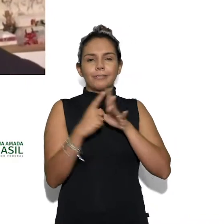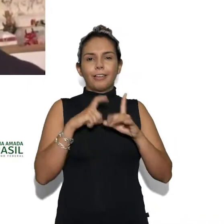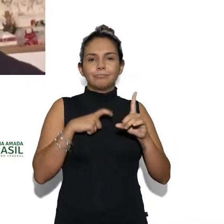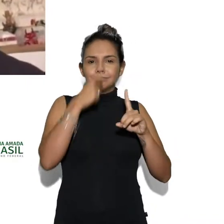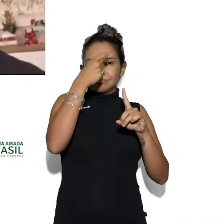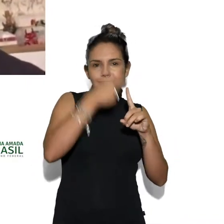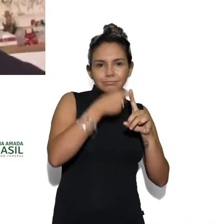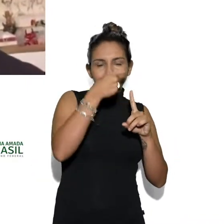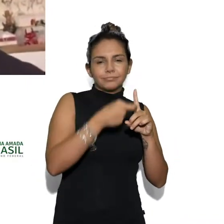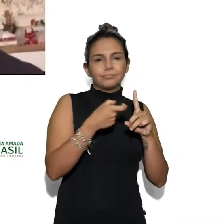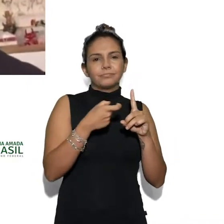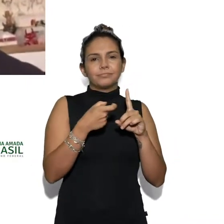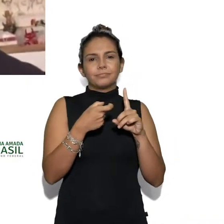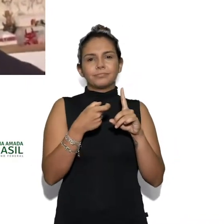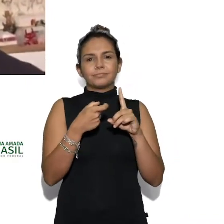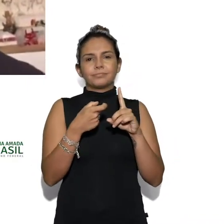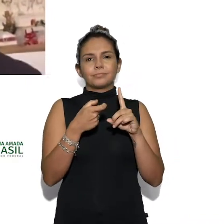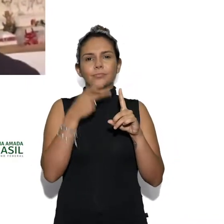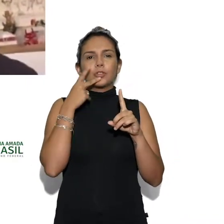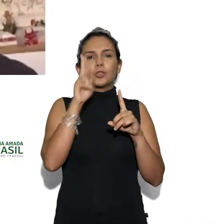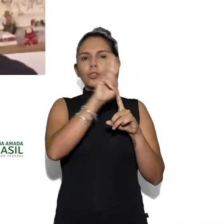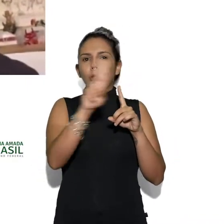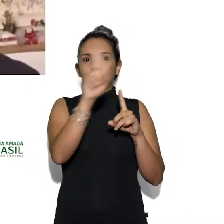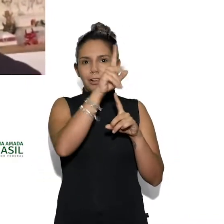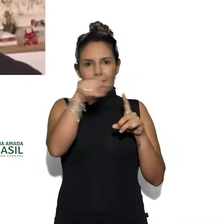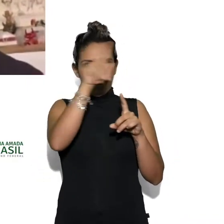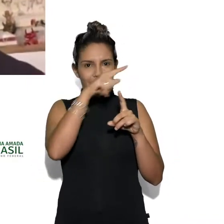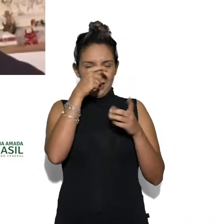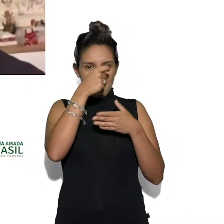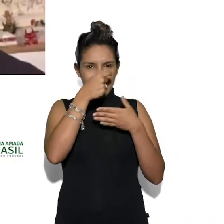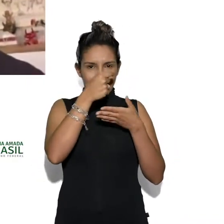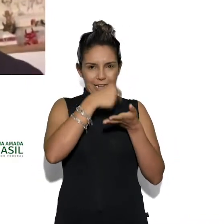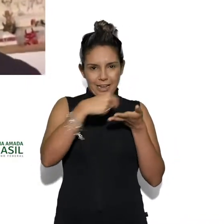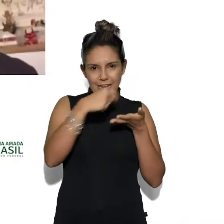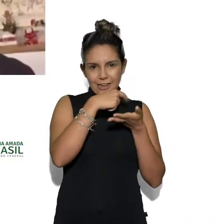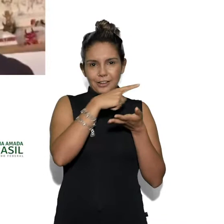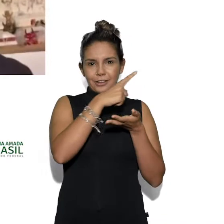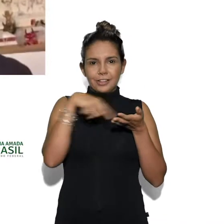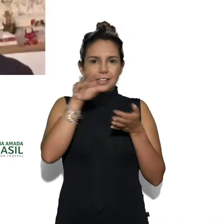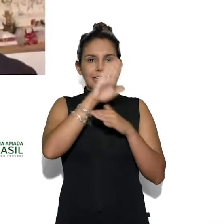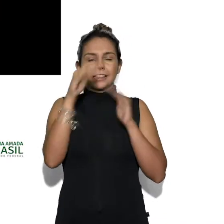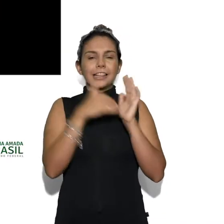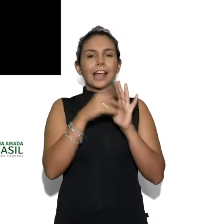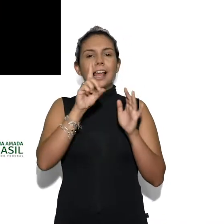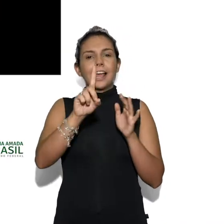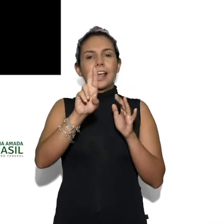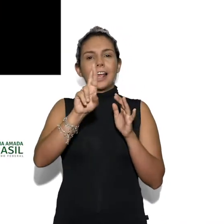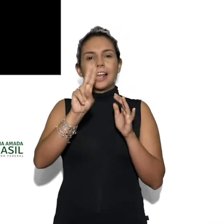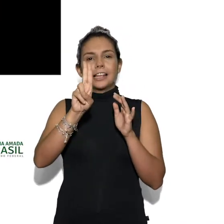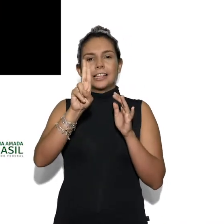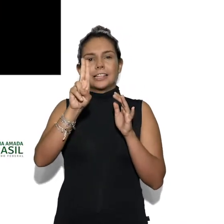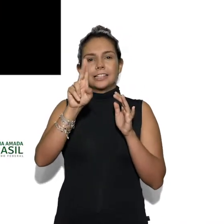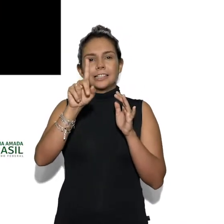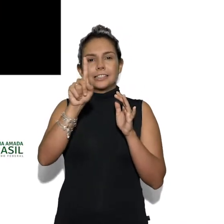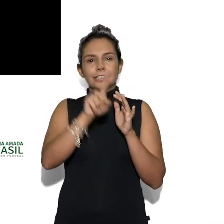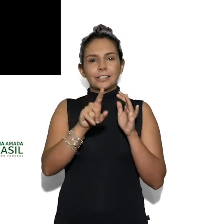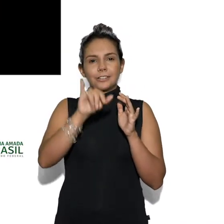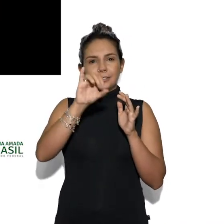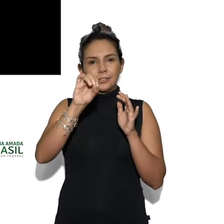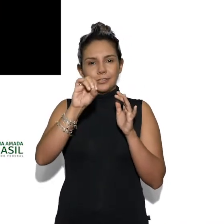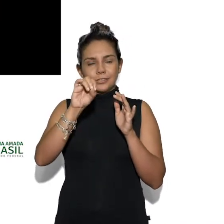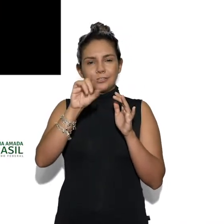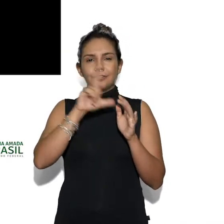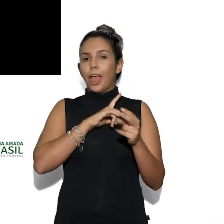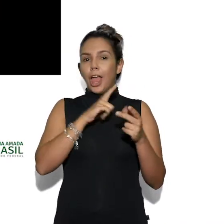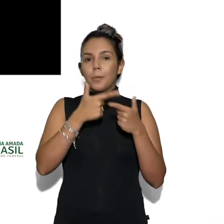figuras, Vladimir Safatli, por exemplo, também para Drauzio Varela, estava tudo resolvido. Drauzio Varela, vocês teriam um